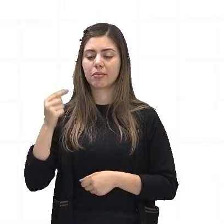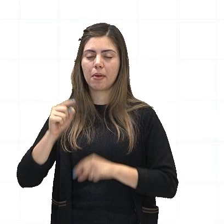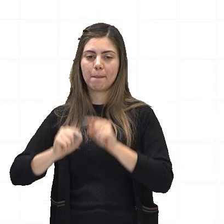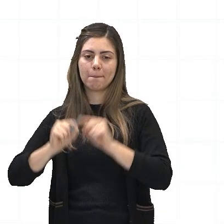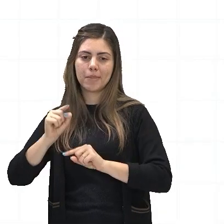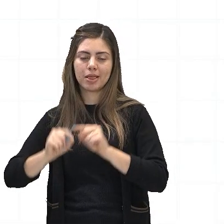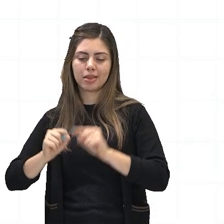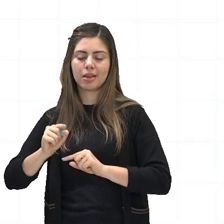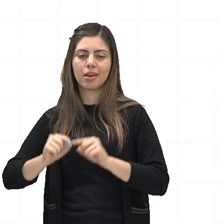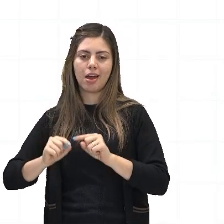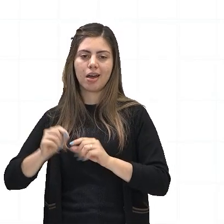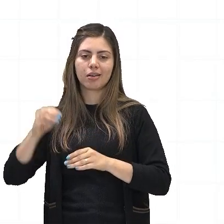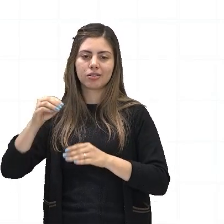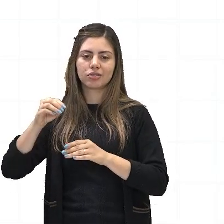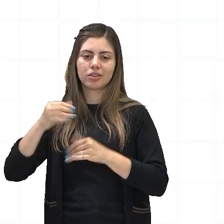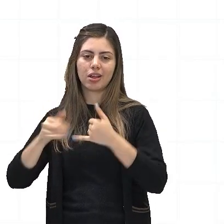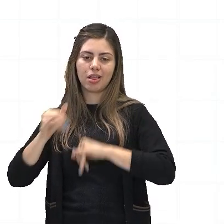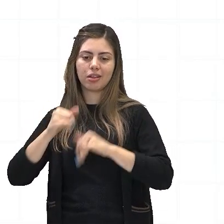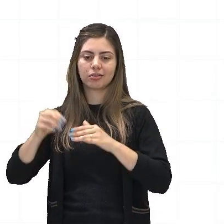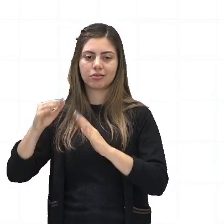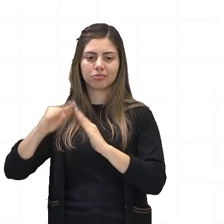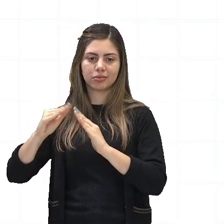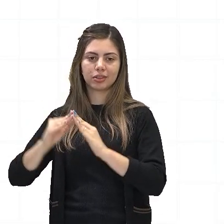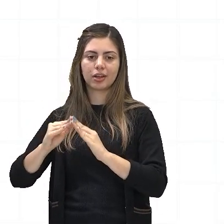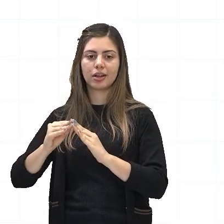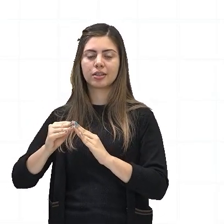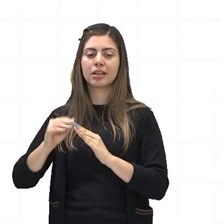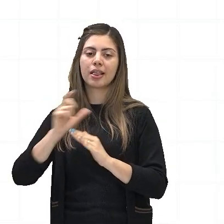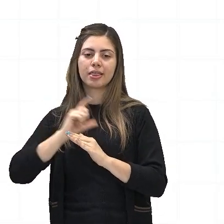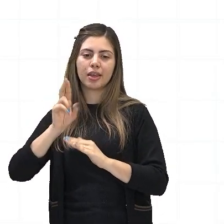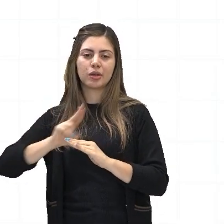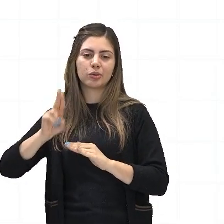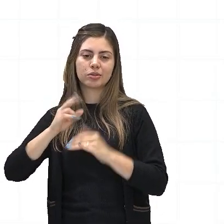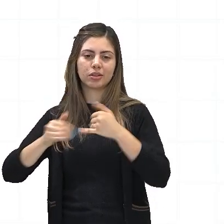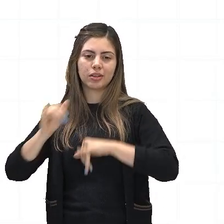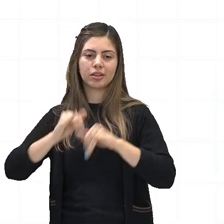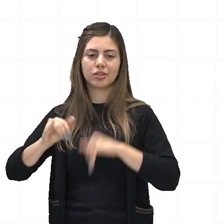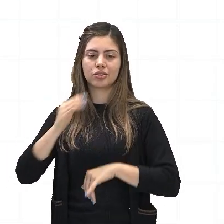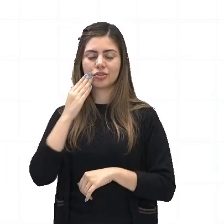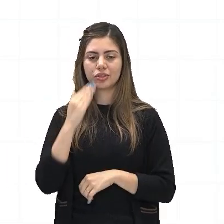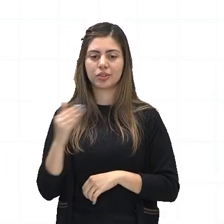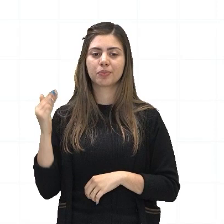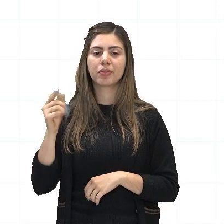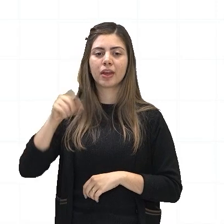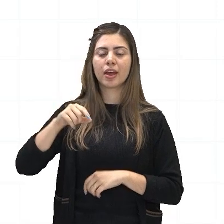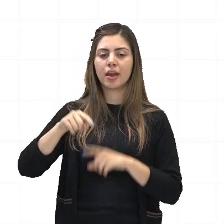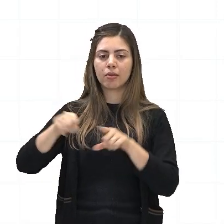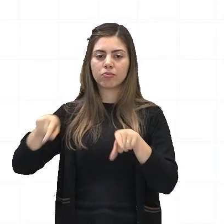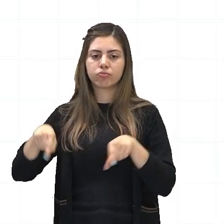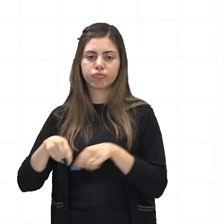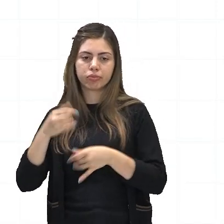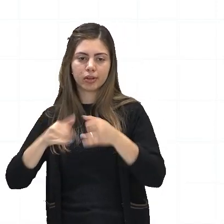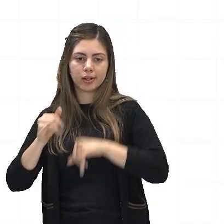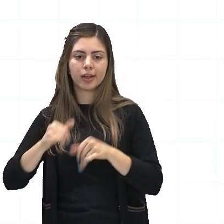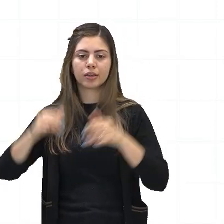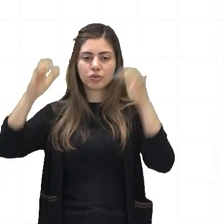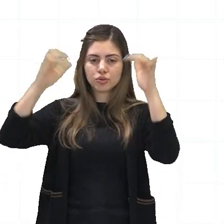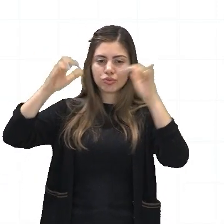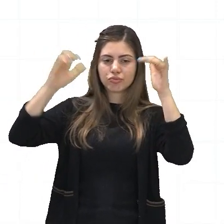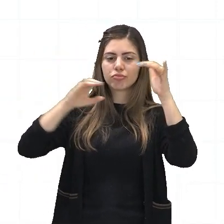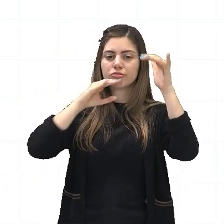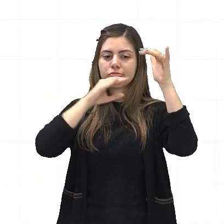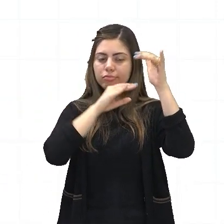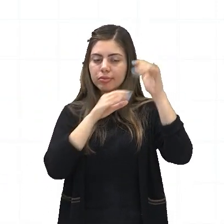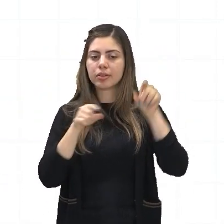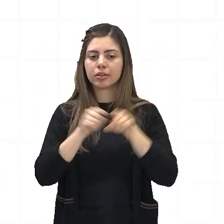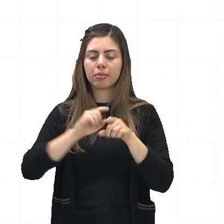mais consomem energia elétrica. A gente tem aí o fogão elétrico consumindo 6.000 watts, o chuveiro elétrico 5.500 watts, a